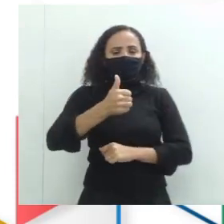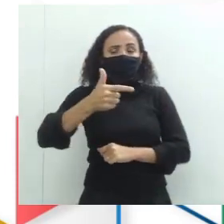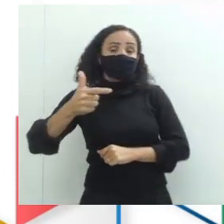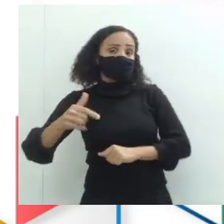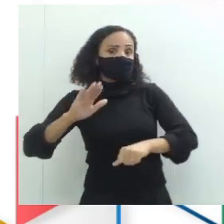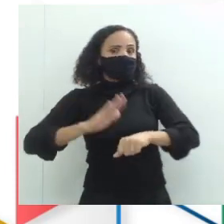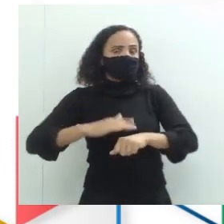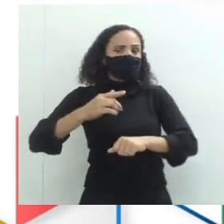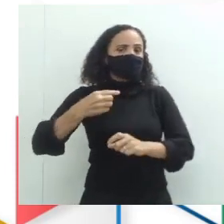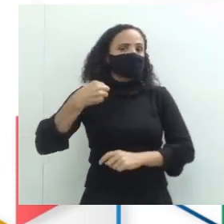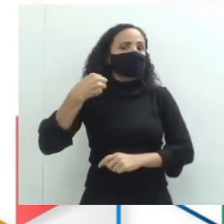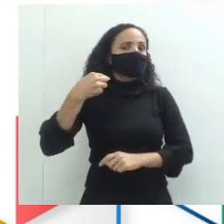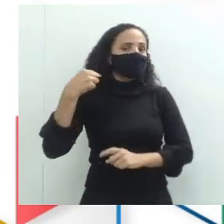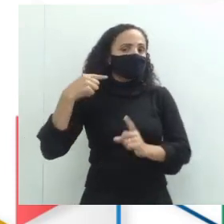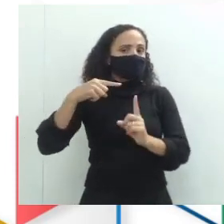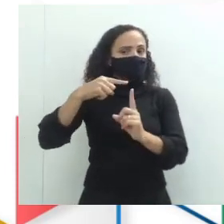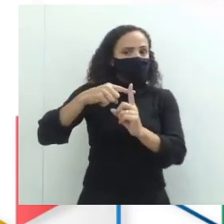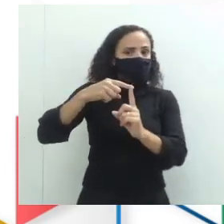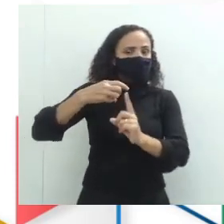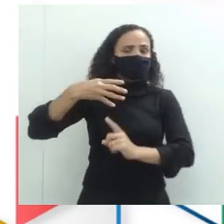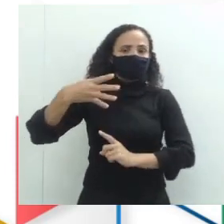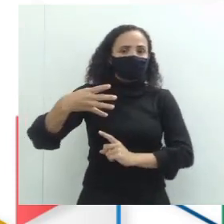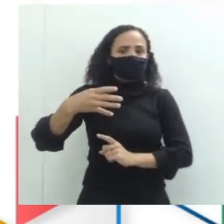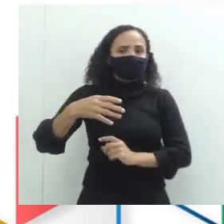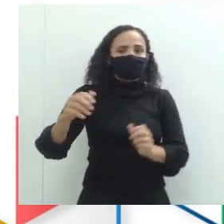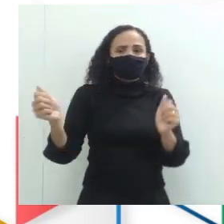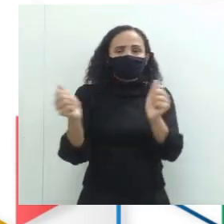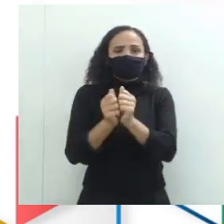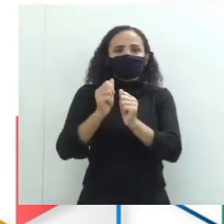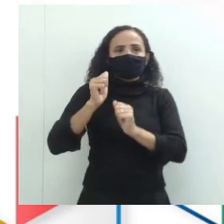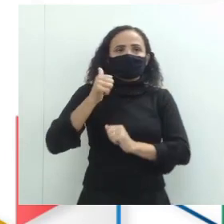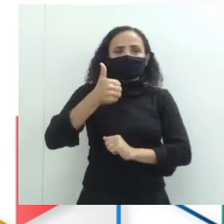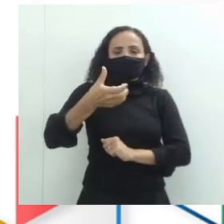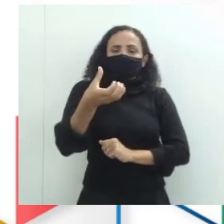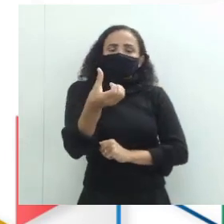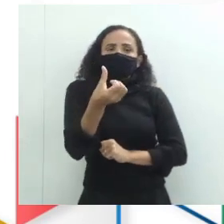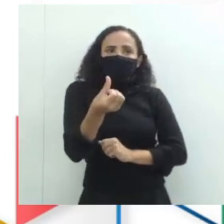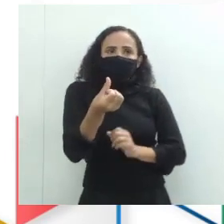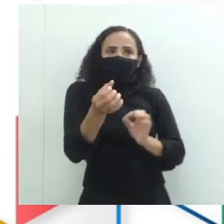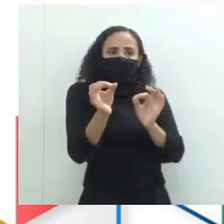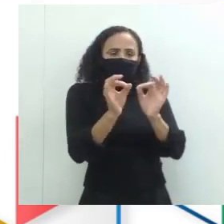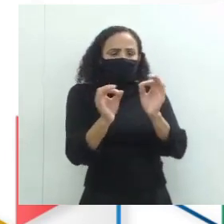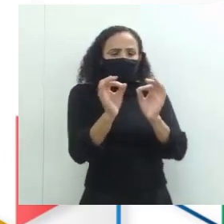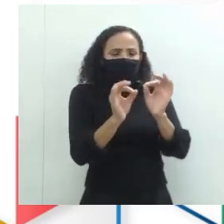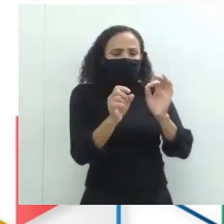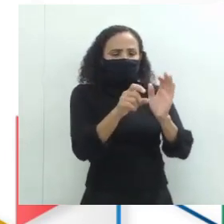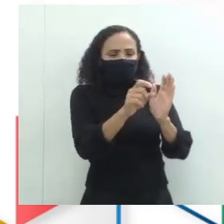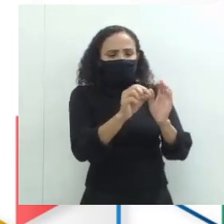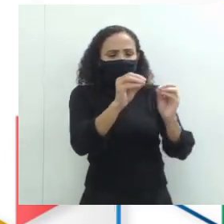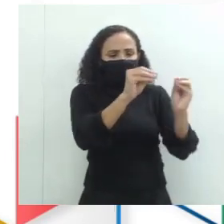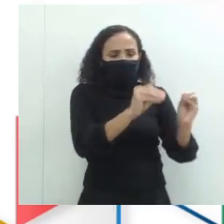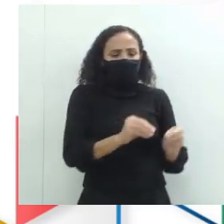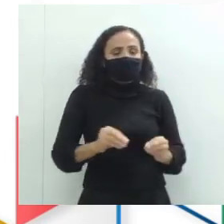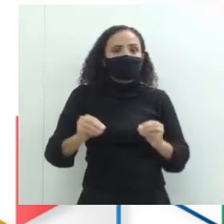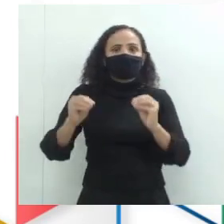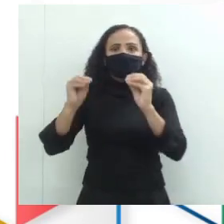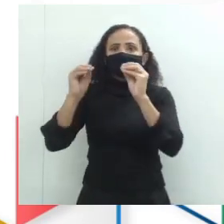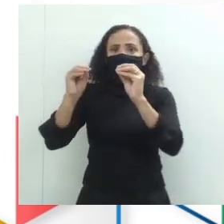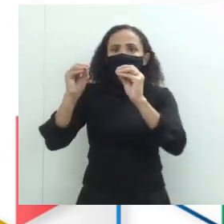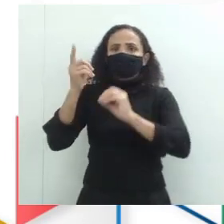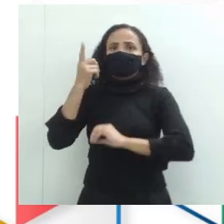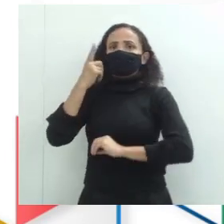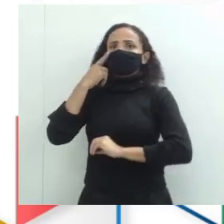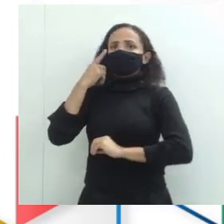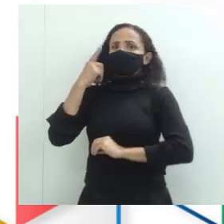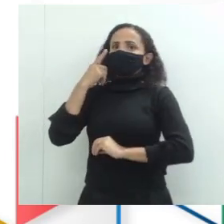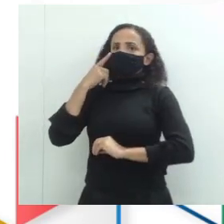4 deu 16, por isso que apareceu aí. Ele passou o 3x que estava de um lado para o outro, só que o que